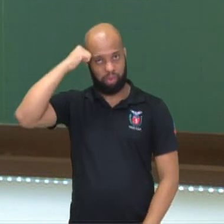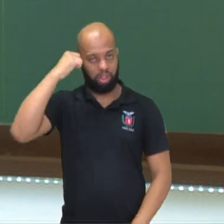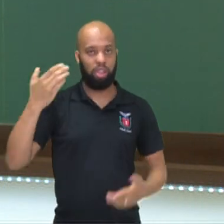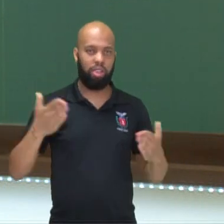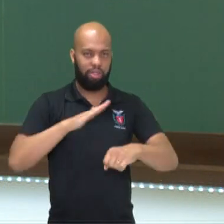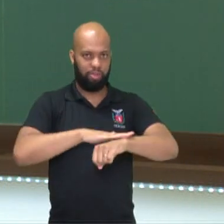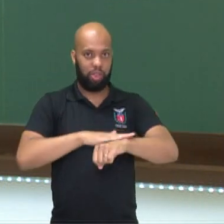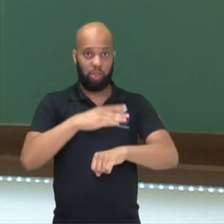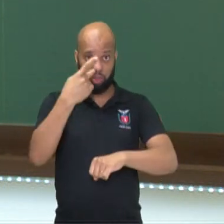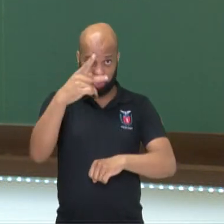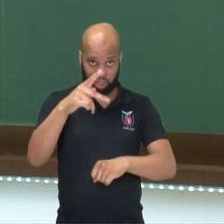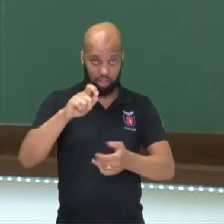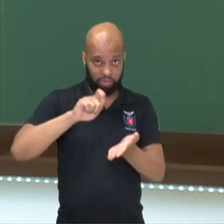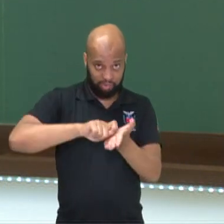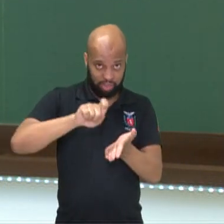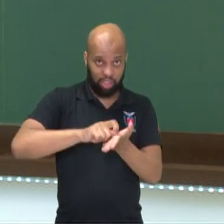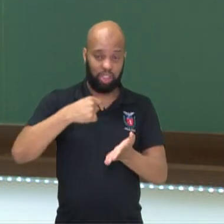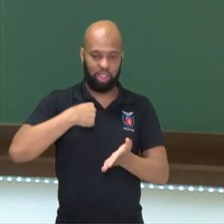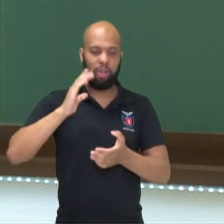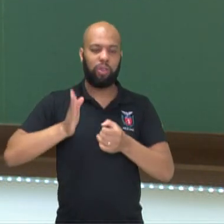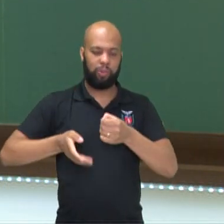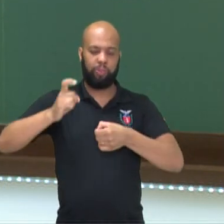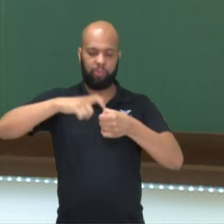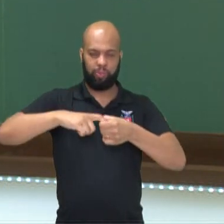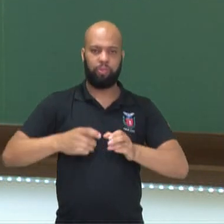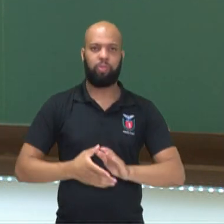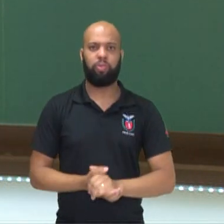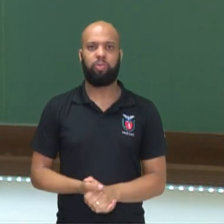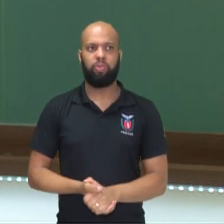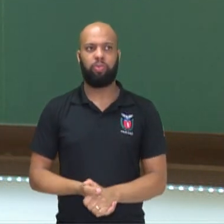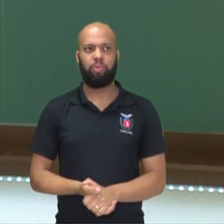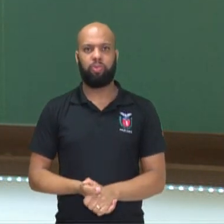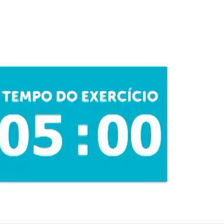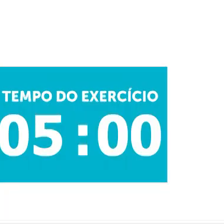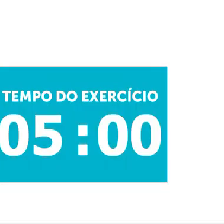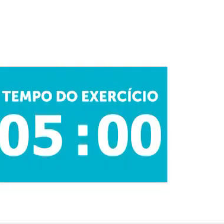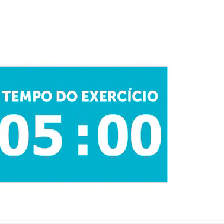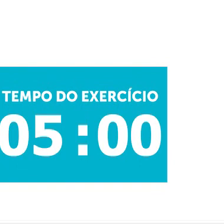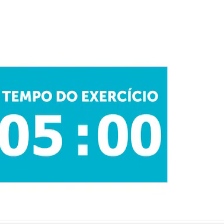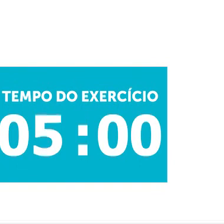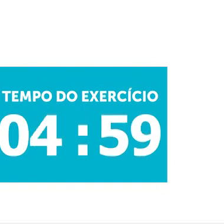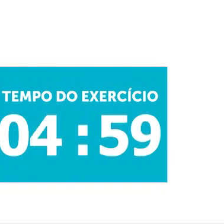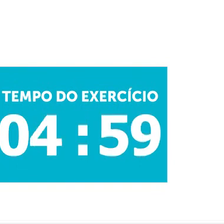a gente já volta a bater um papo sobre isso. Vai lá, fico aqui esperando.